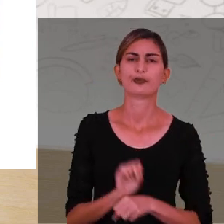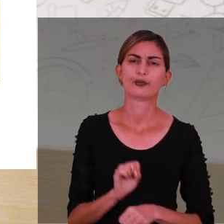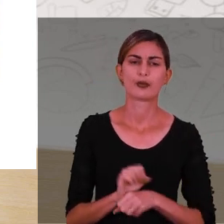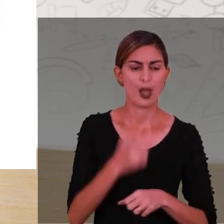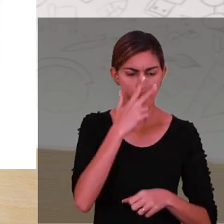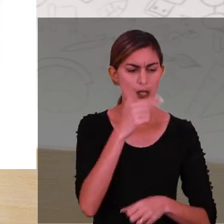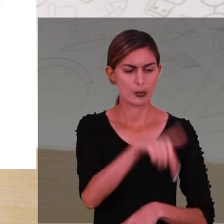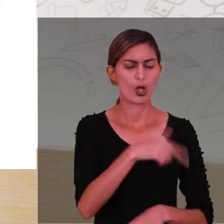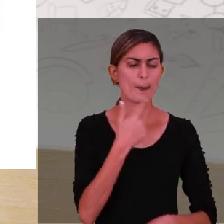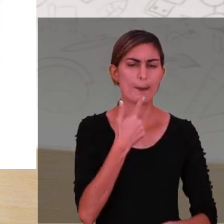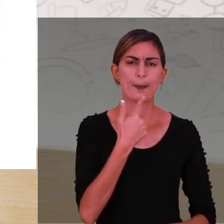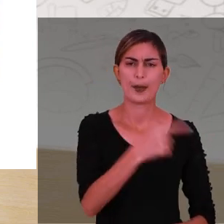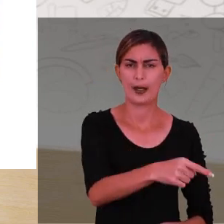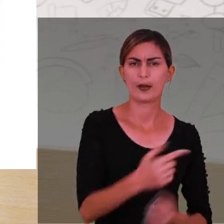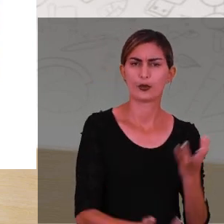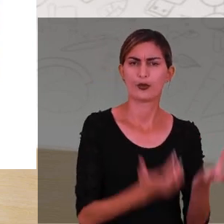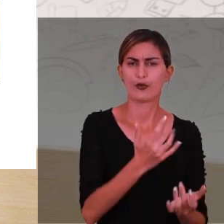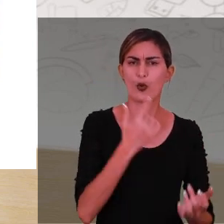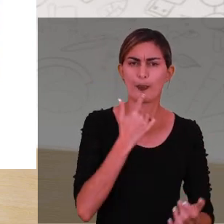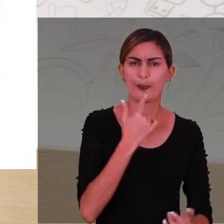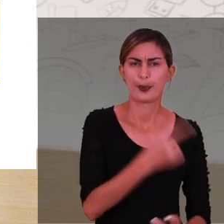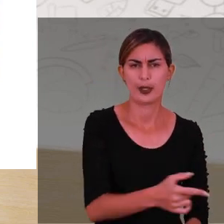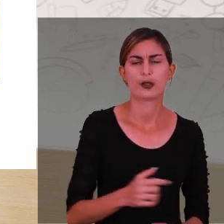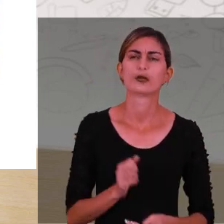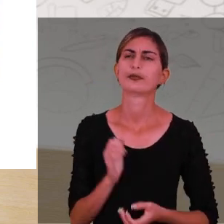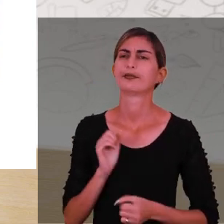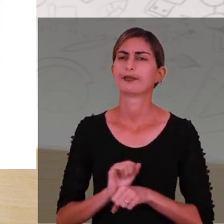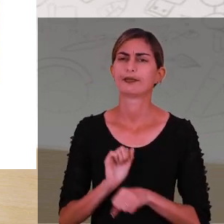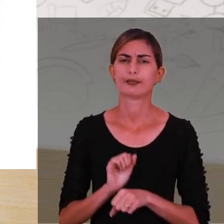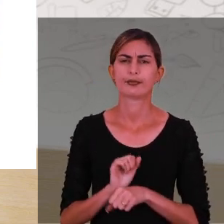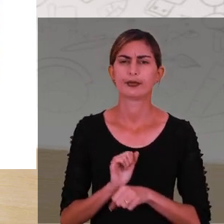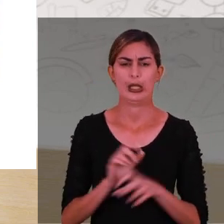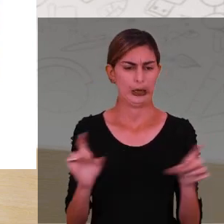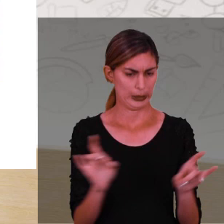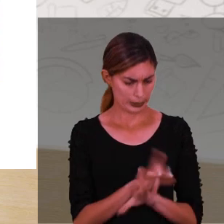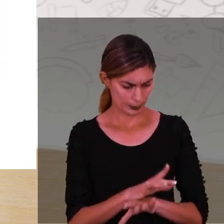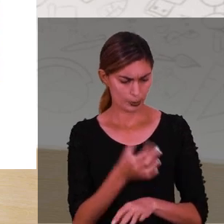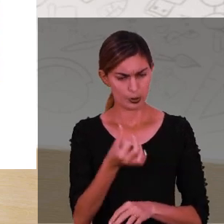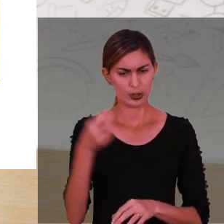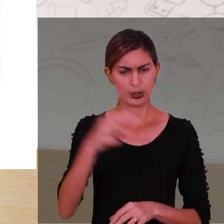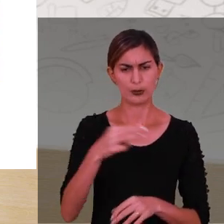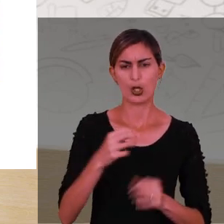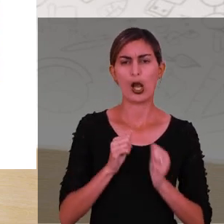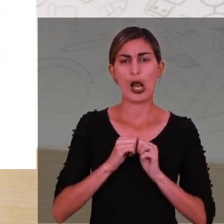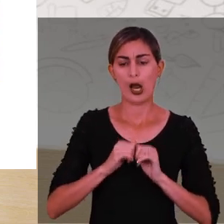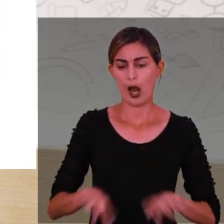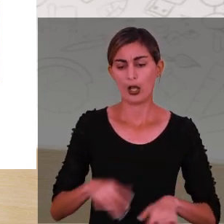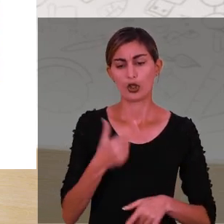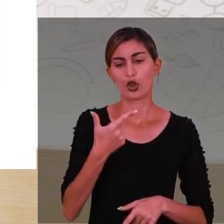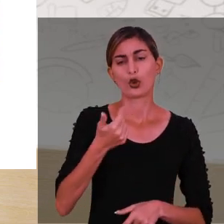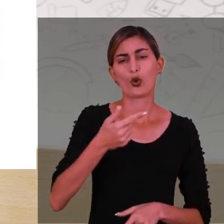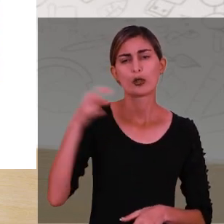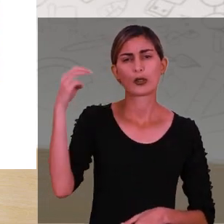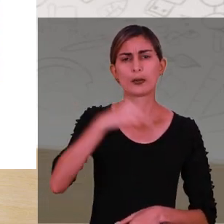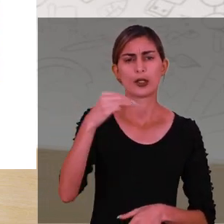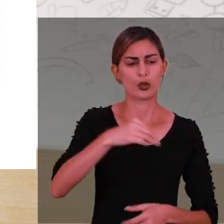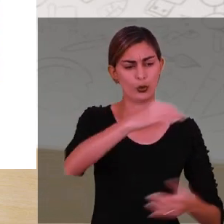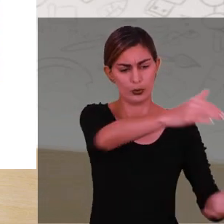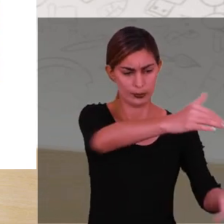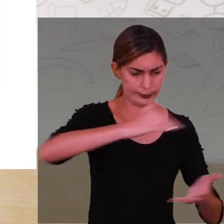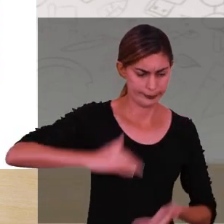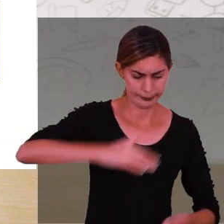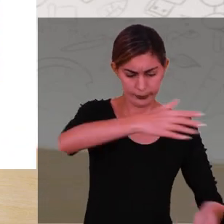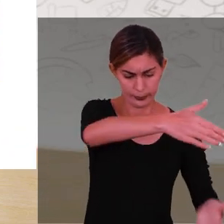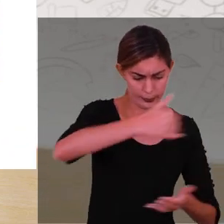é no mesmo local de trabalho. Terminando esse período, ele gasta mais 12 minutos